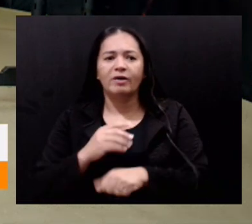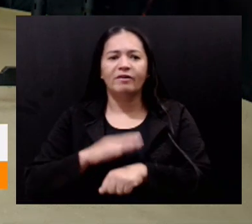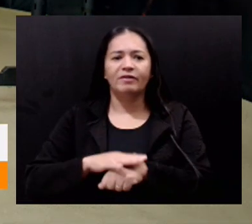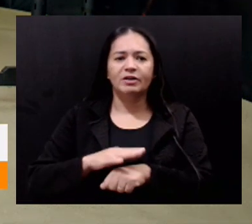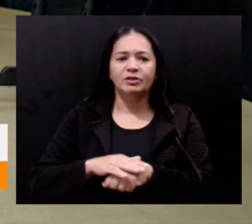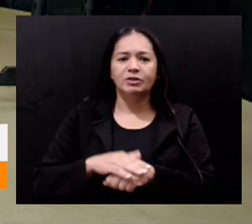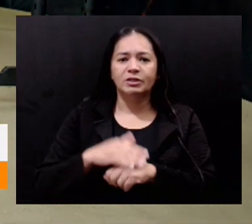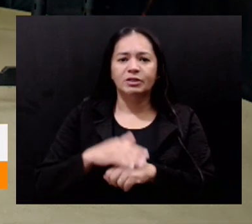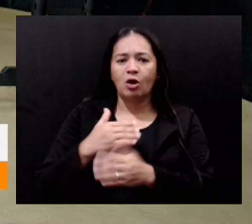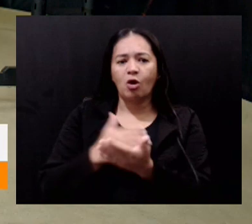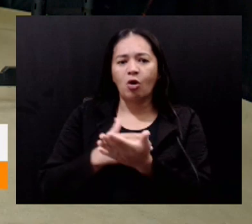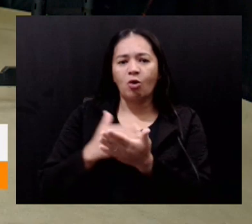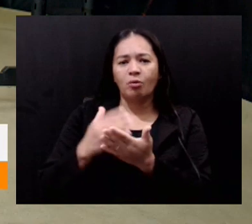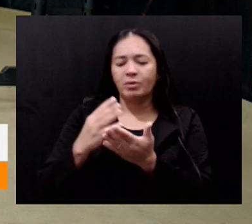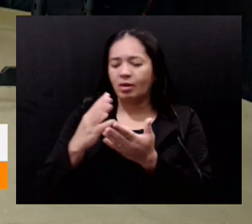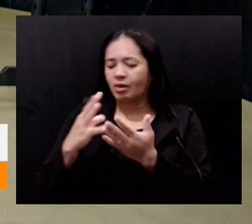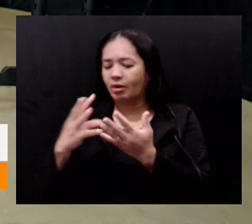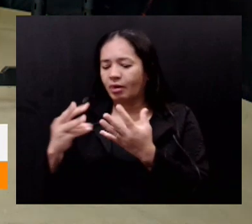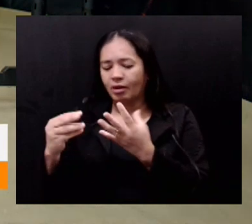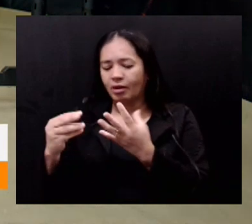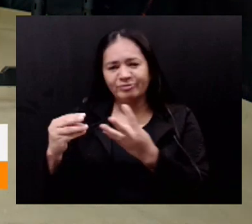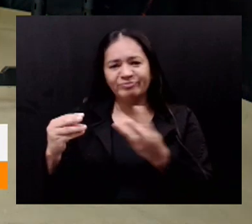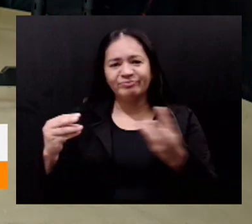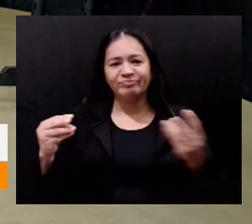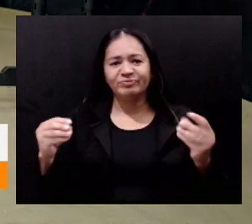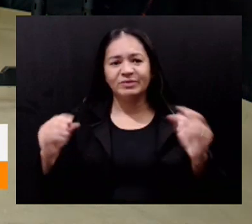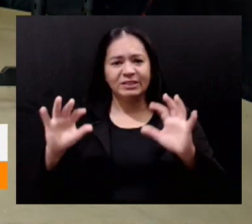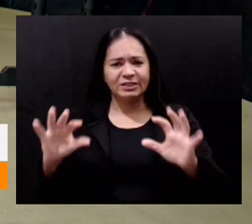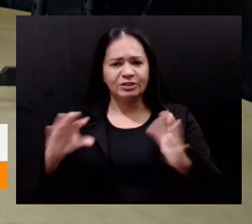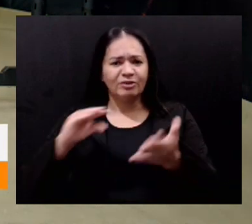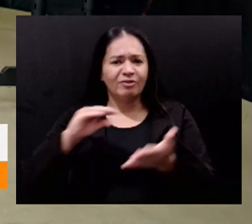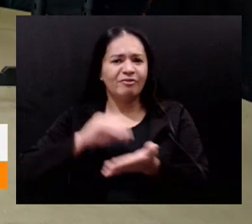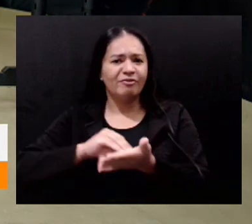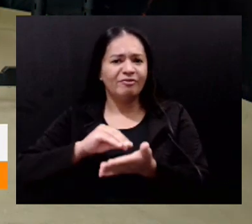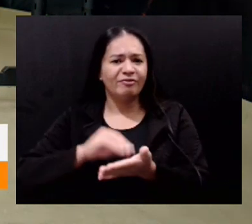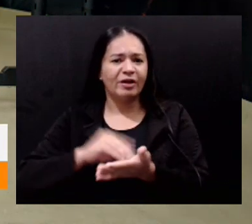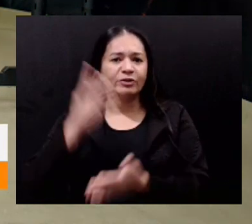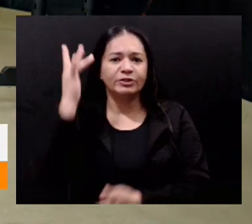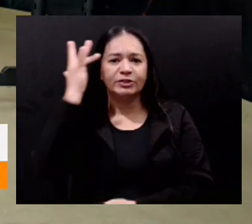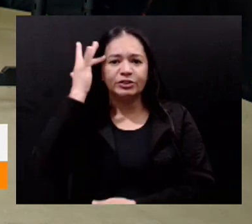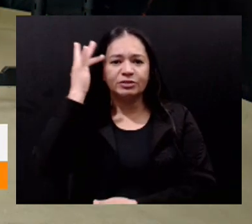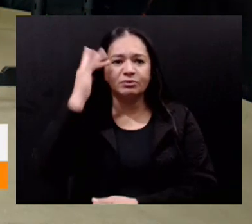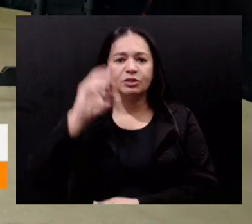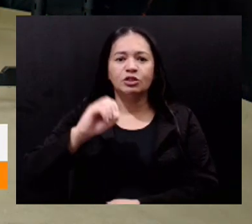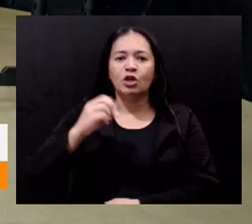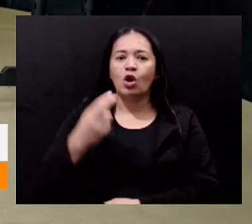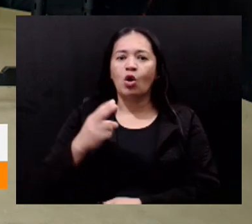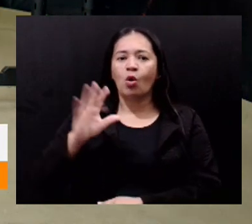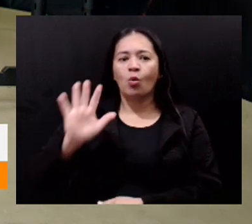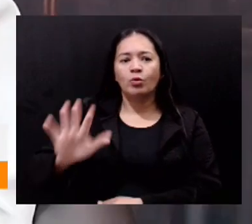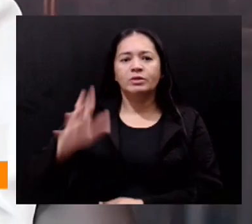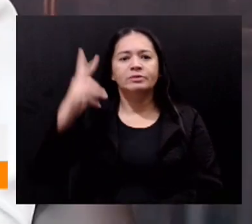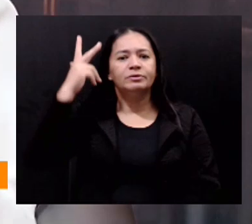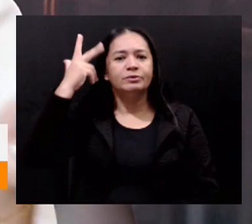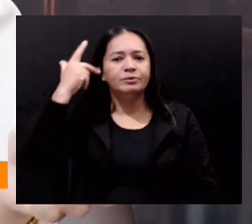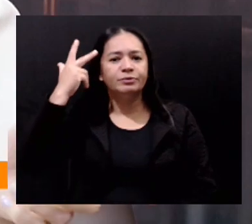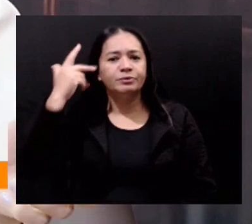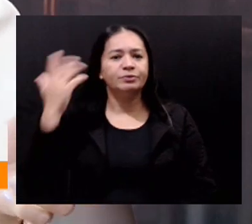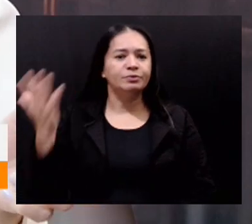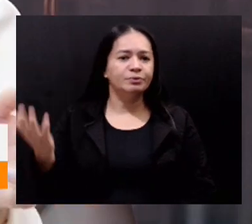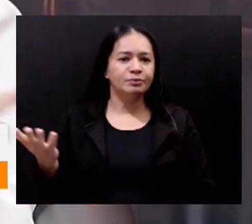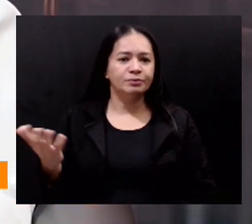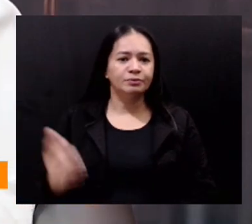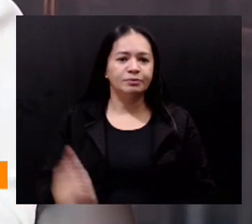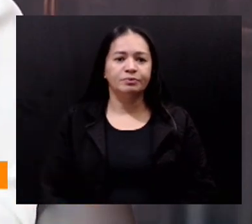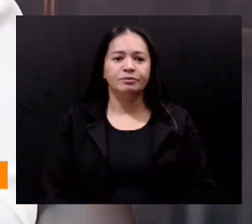desfazer. Isso é falta de maturidade ou isso é natural? Bom, pode ser os 2,